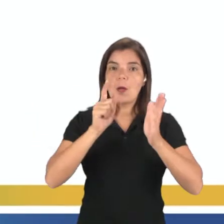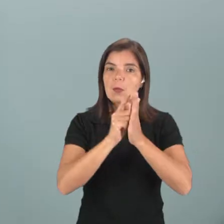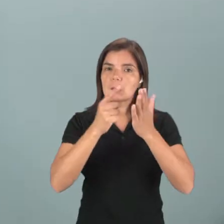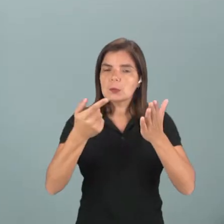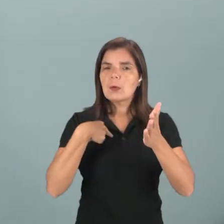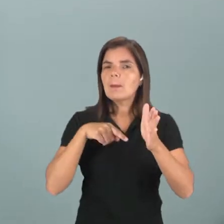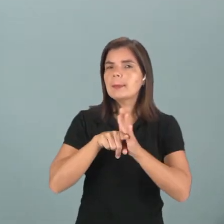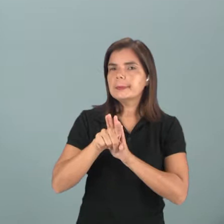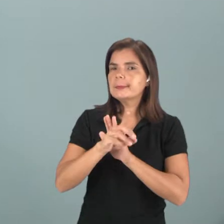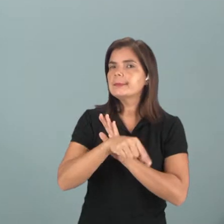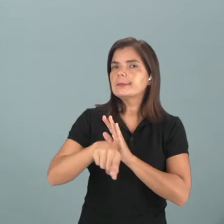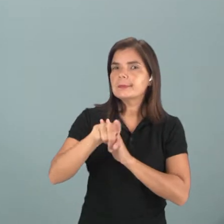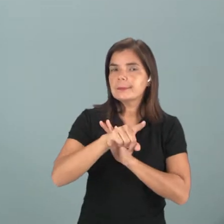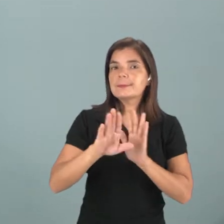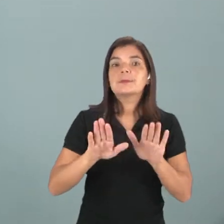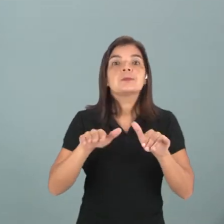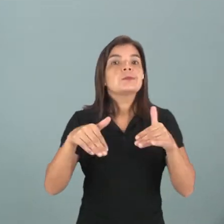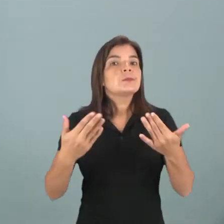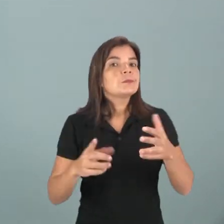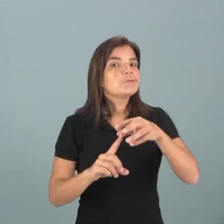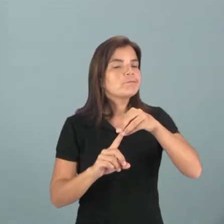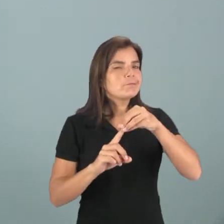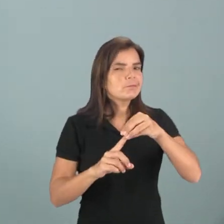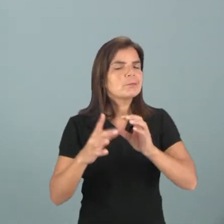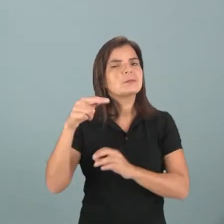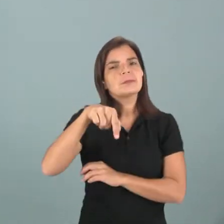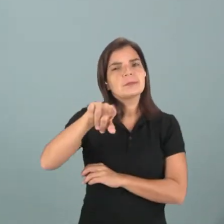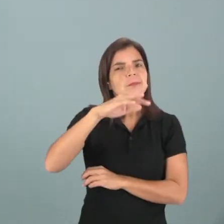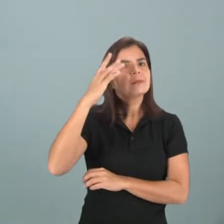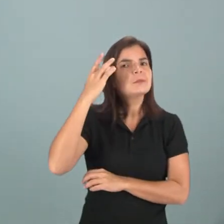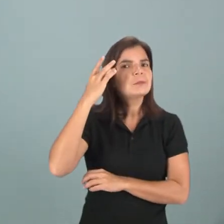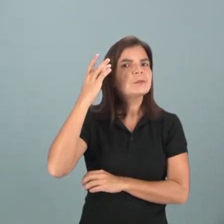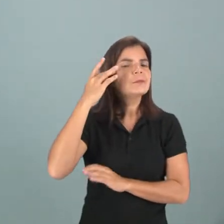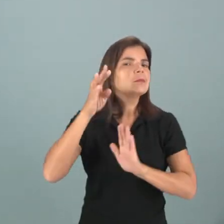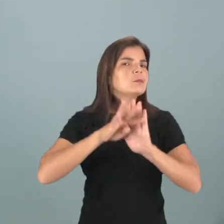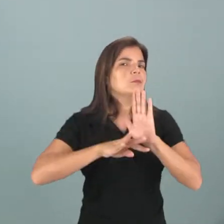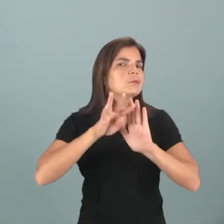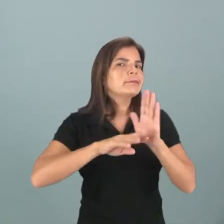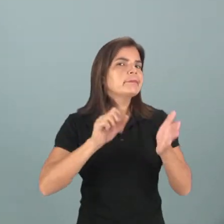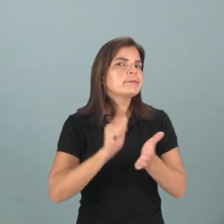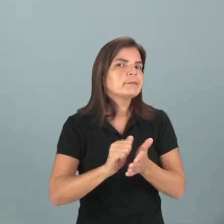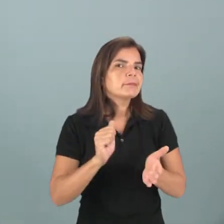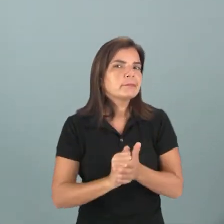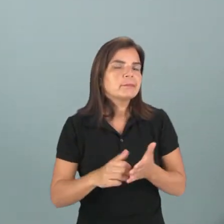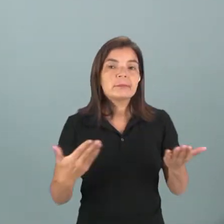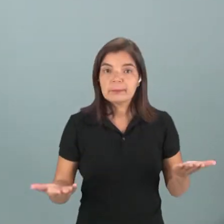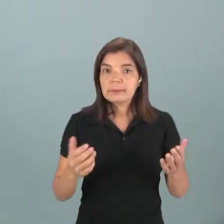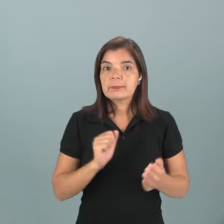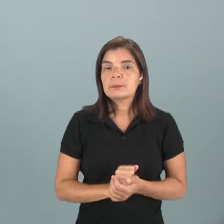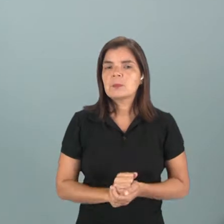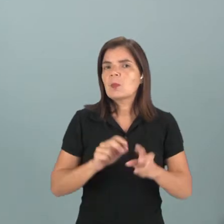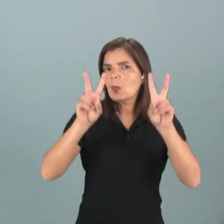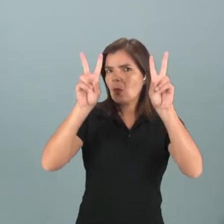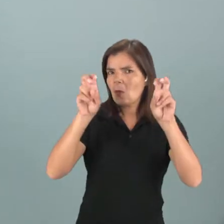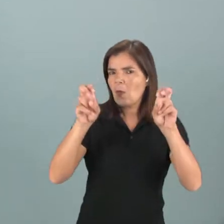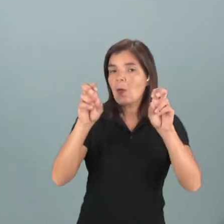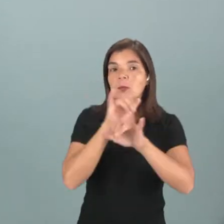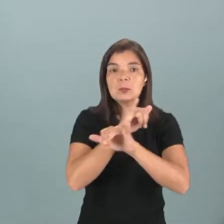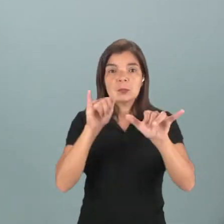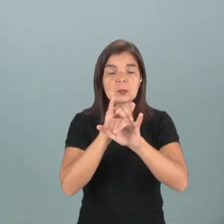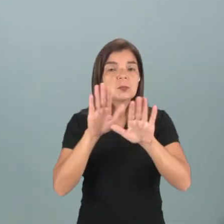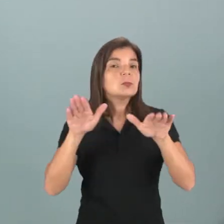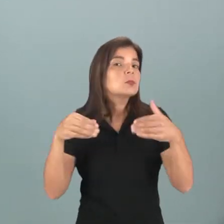eu pergunto para vocês, com que objetivo você acha que esse texto foi escrito? Que esse título dessa notícia